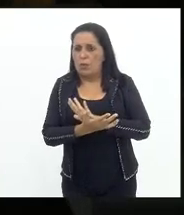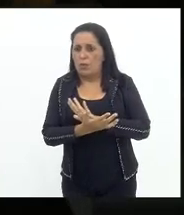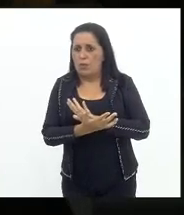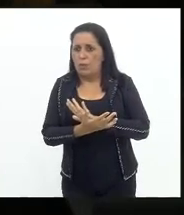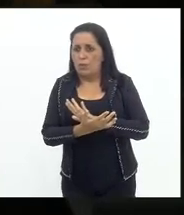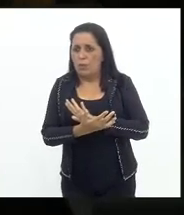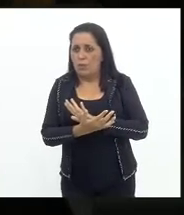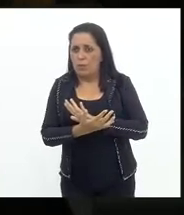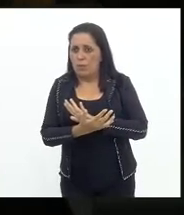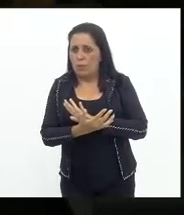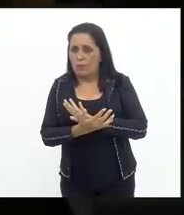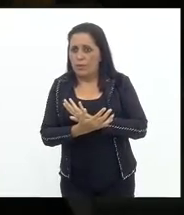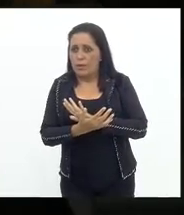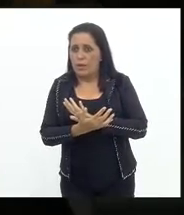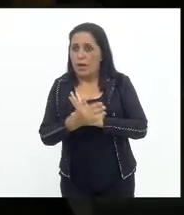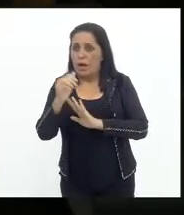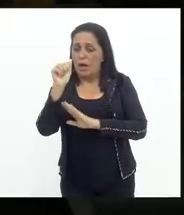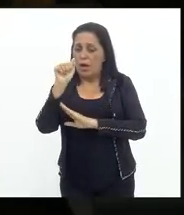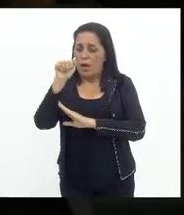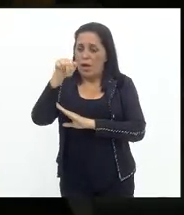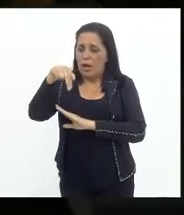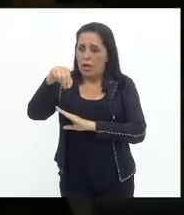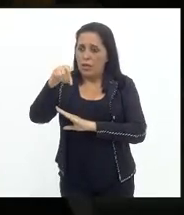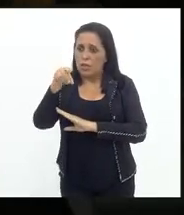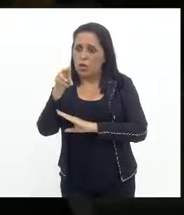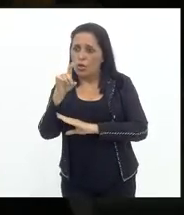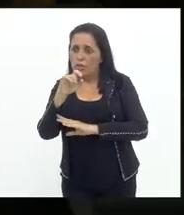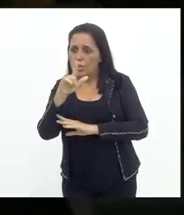a Andrógenos,